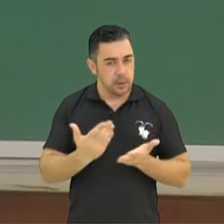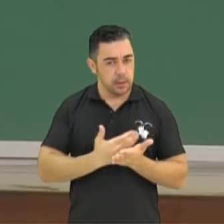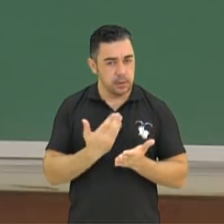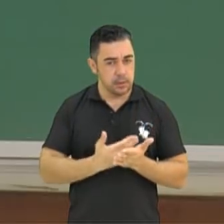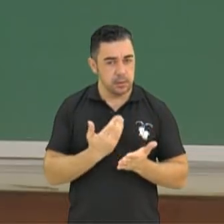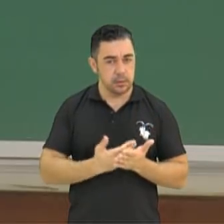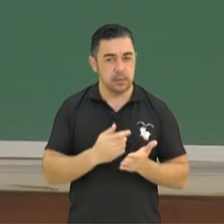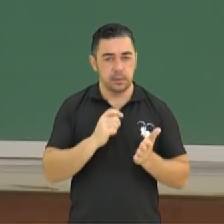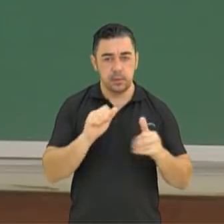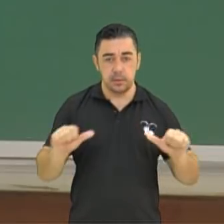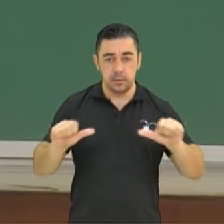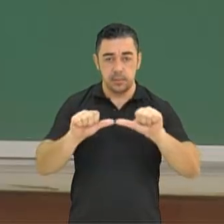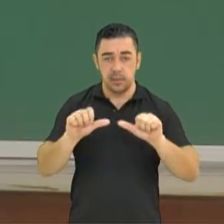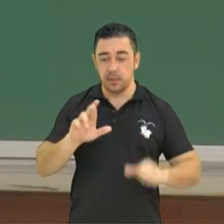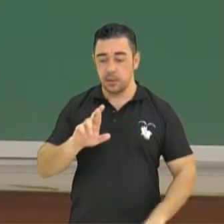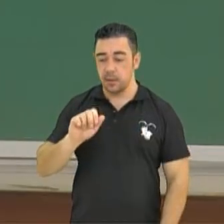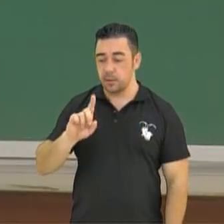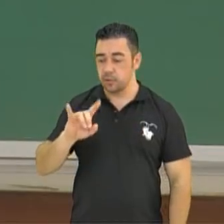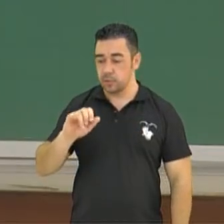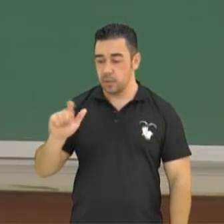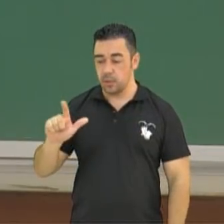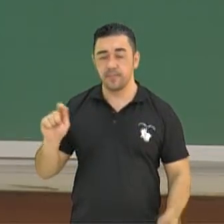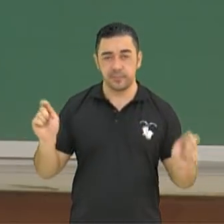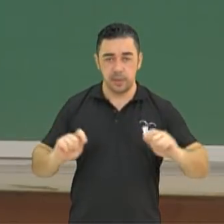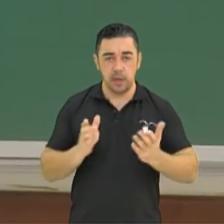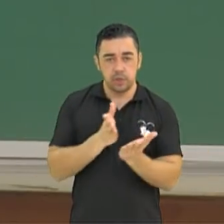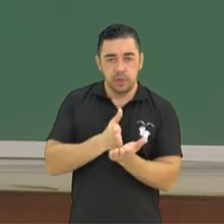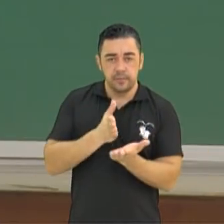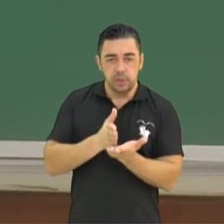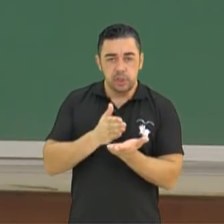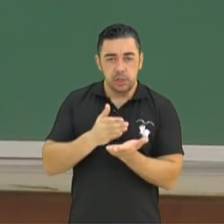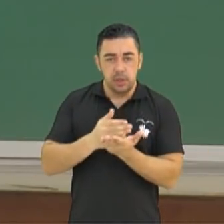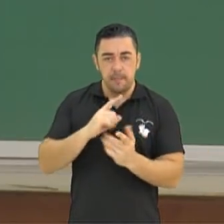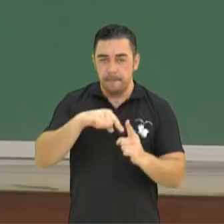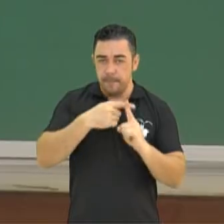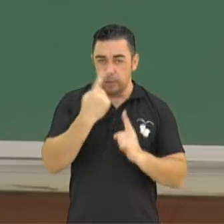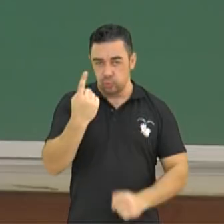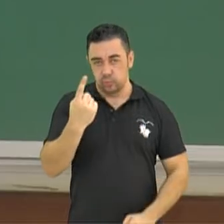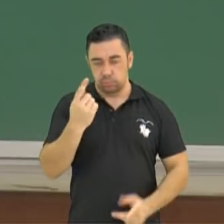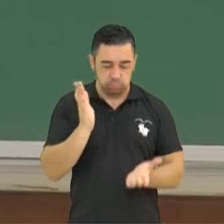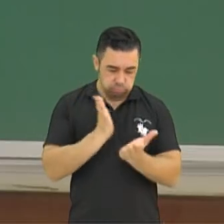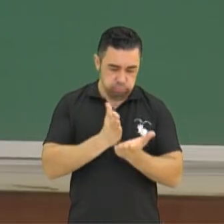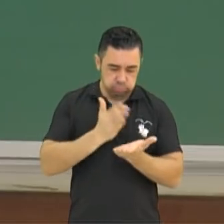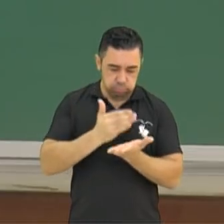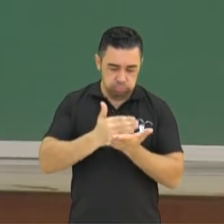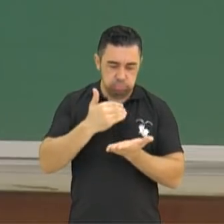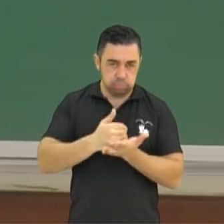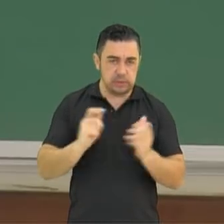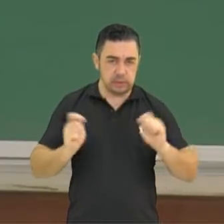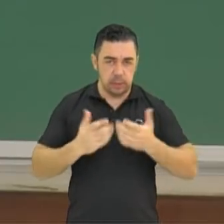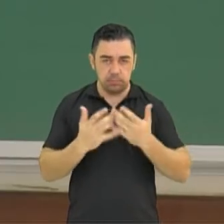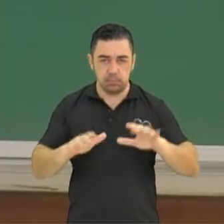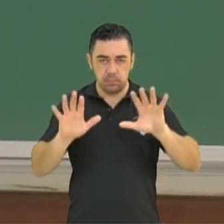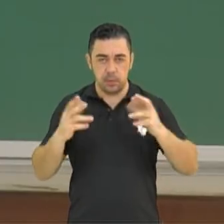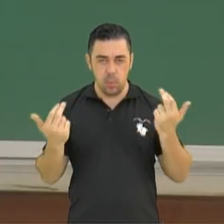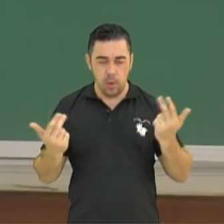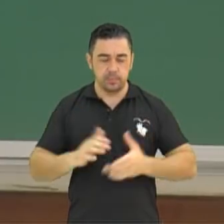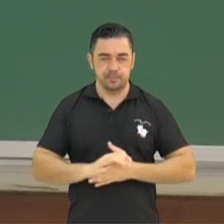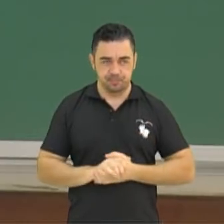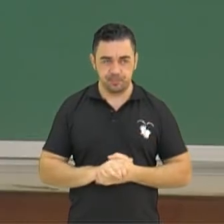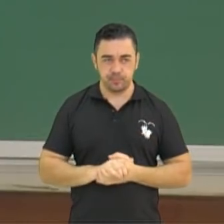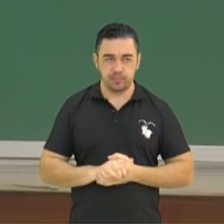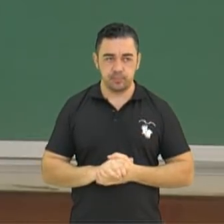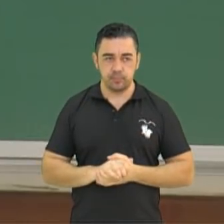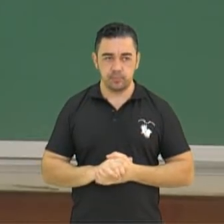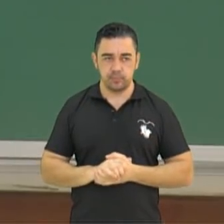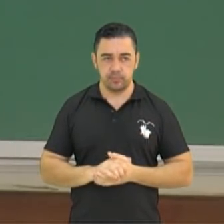aí. Simetria radial, eu posso dividir o corpo do animal em mais de uma possibilidade e ele vai ficar com duas metades iguais, tá?